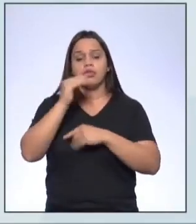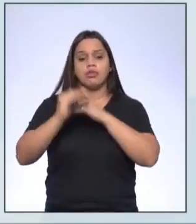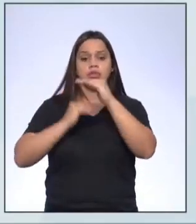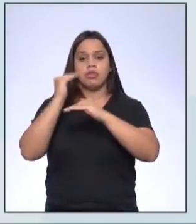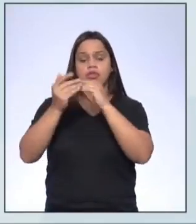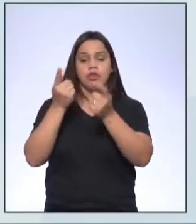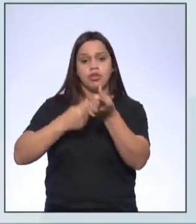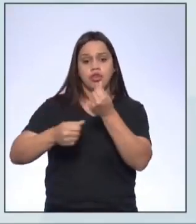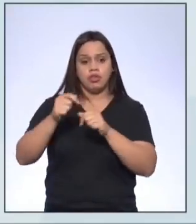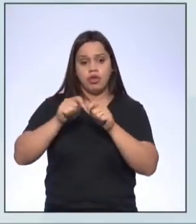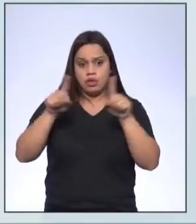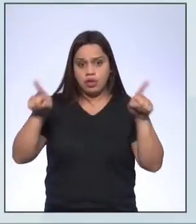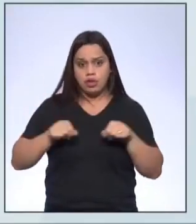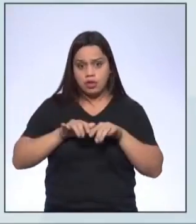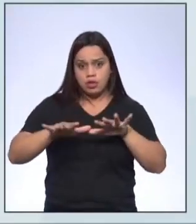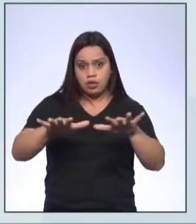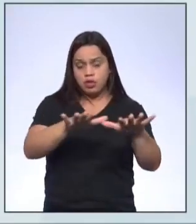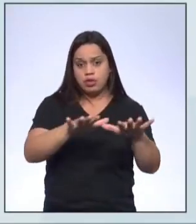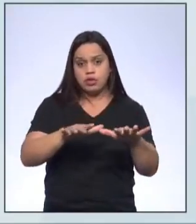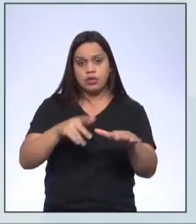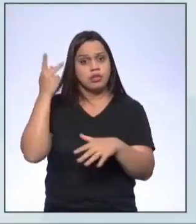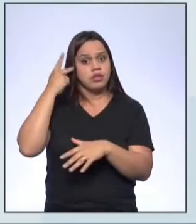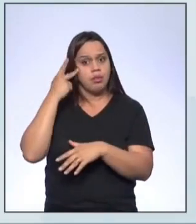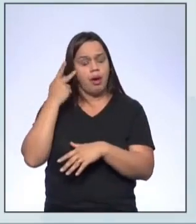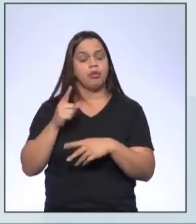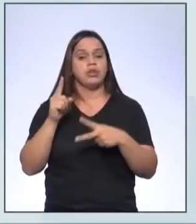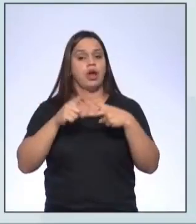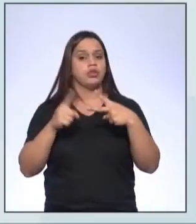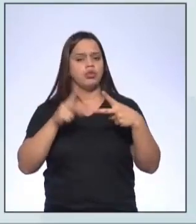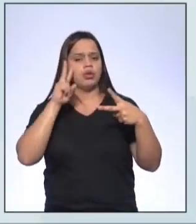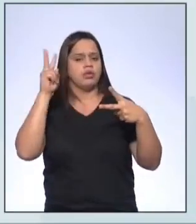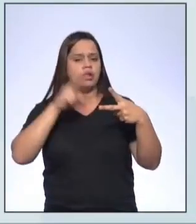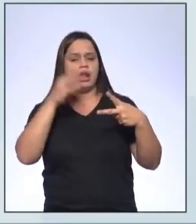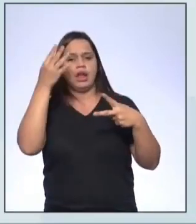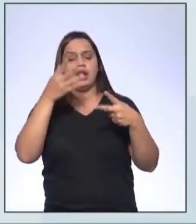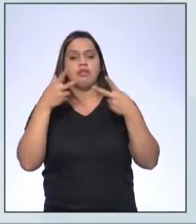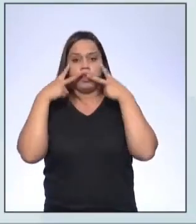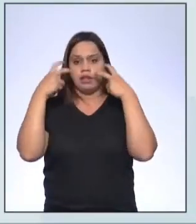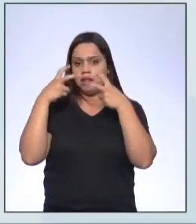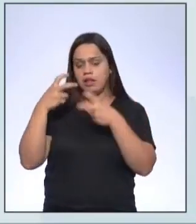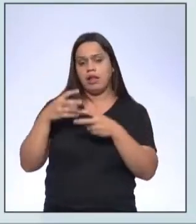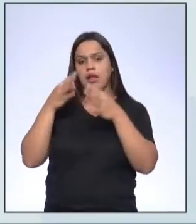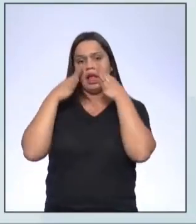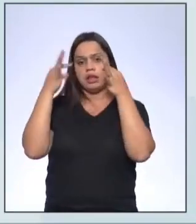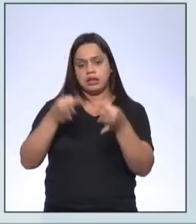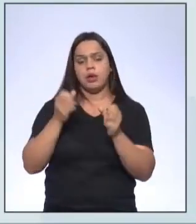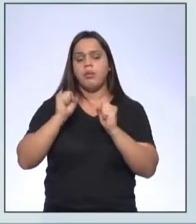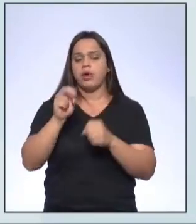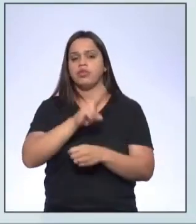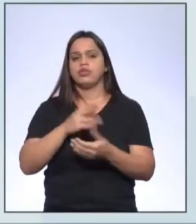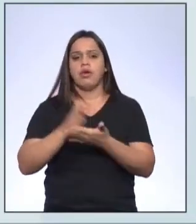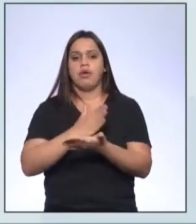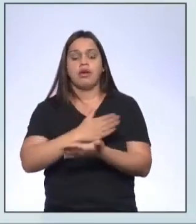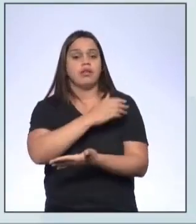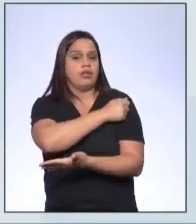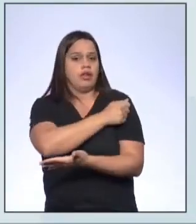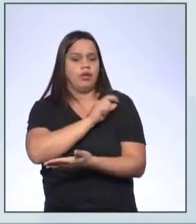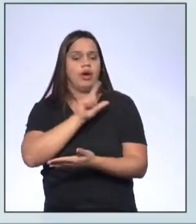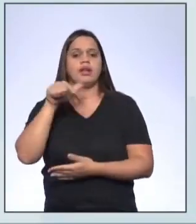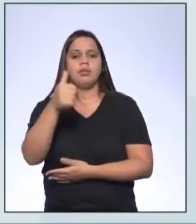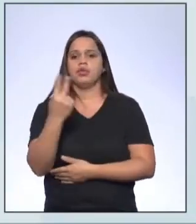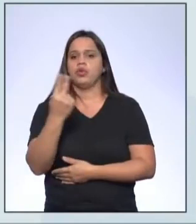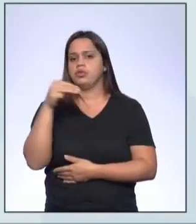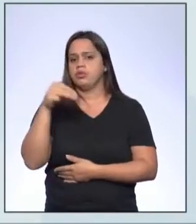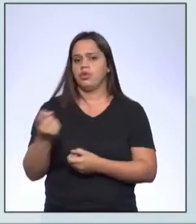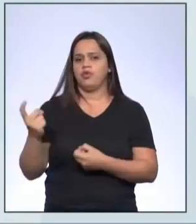de São Paulo. Tá? Então, preste bastante atenção nas perguntas, né? Pode aí utilizar o caderno do aluno, tudo bem? E aí, daqui 2 minutos